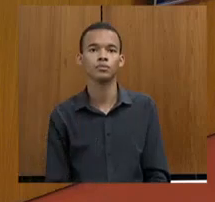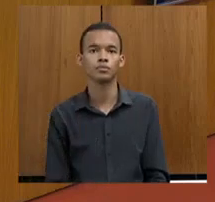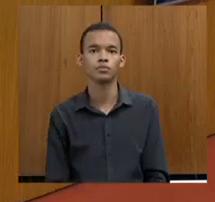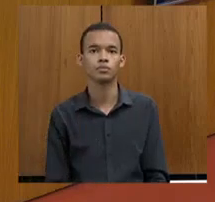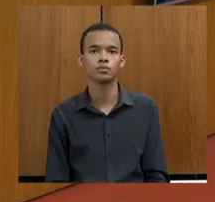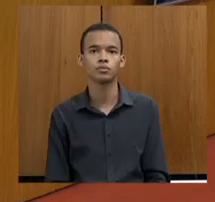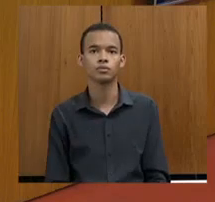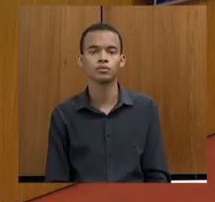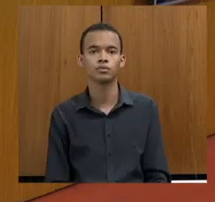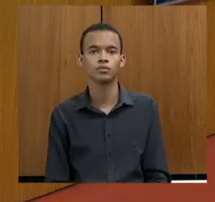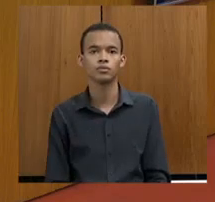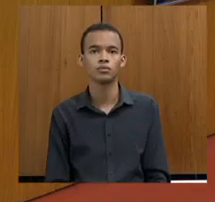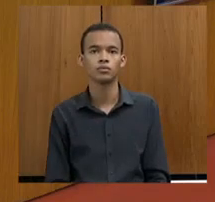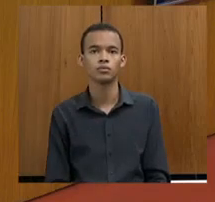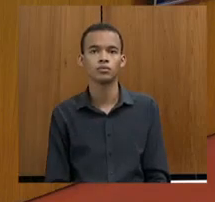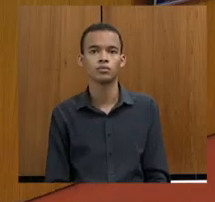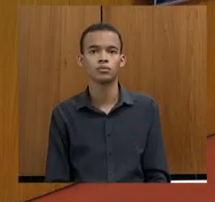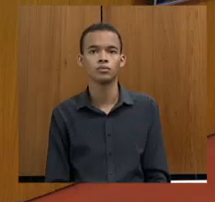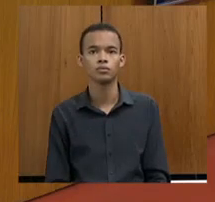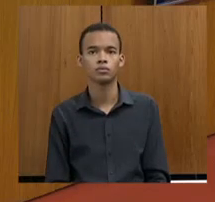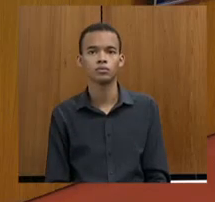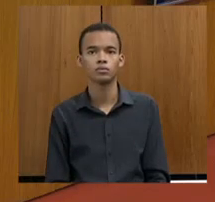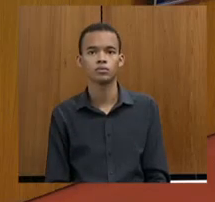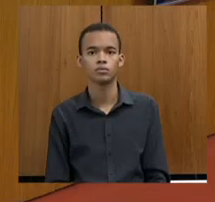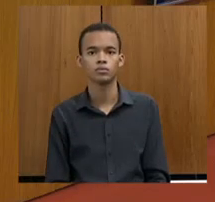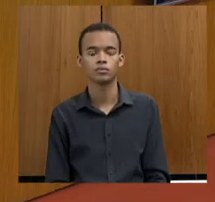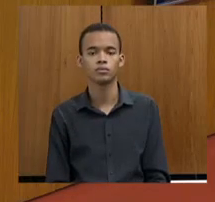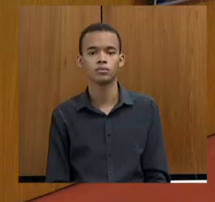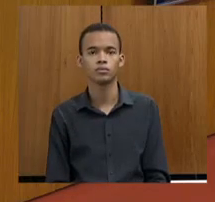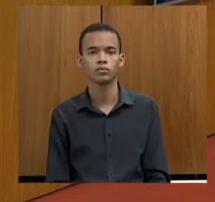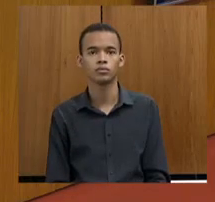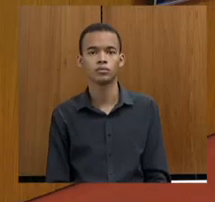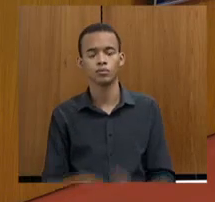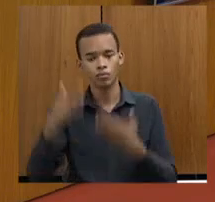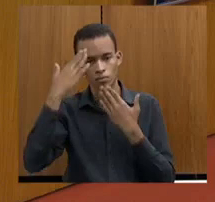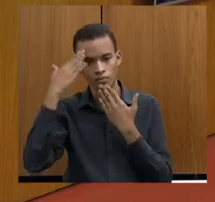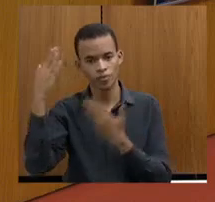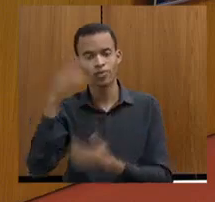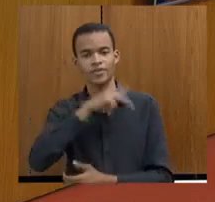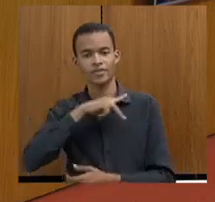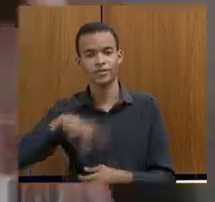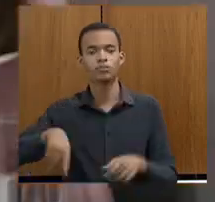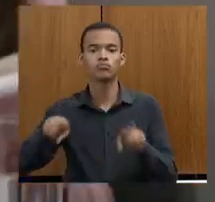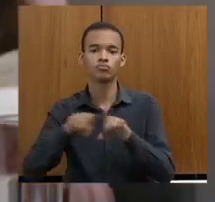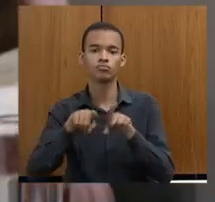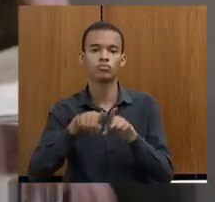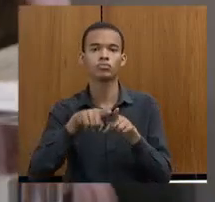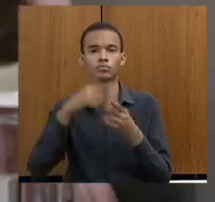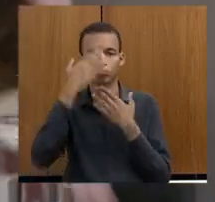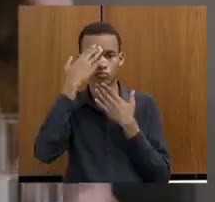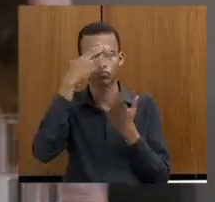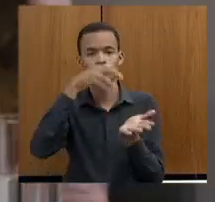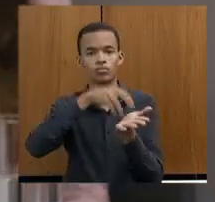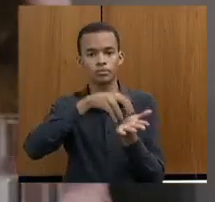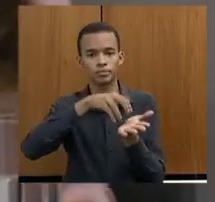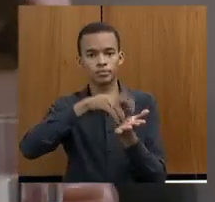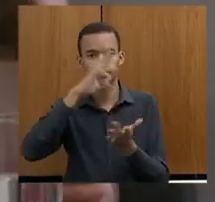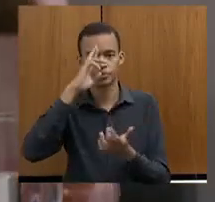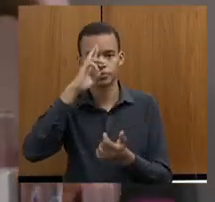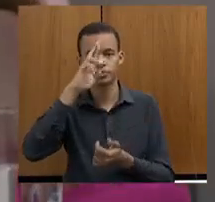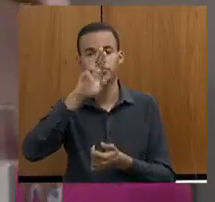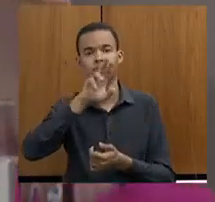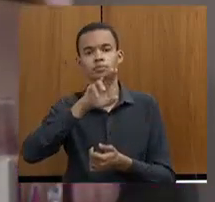Obrigado Presidente agradecendo somente também as palavras do nosso líder de bloco Deputado Zé